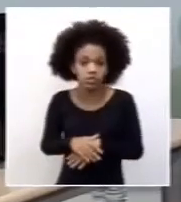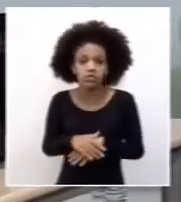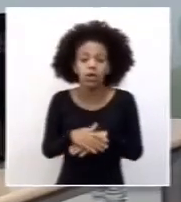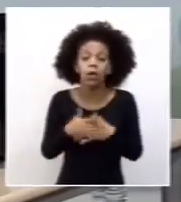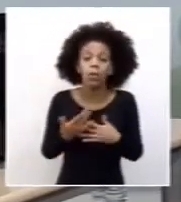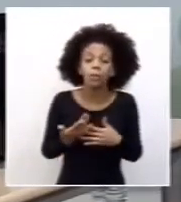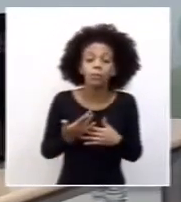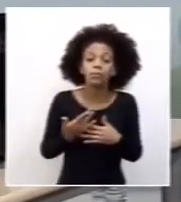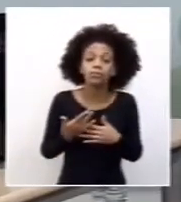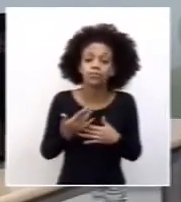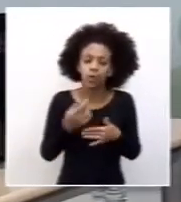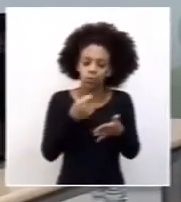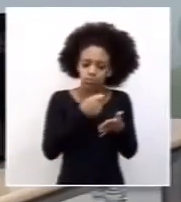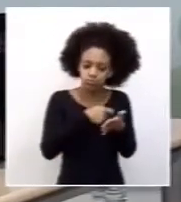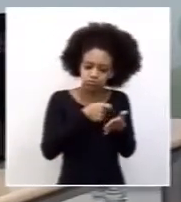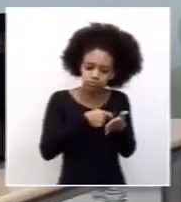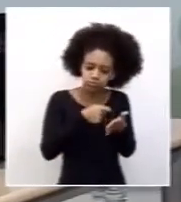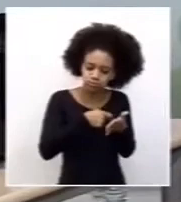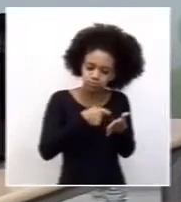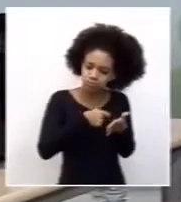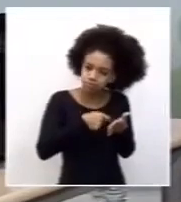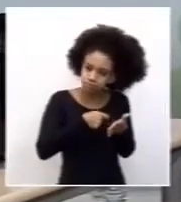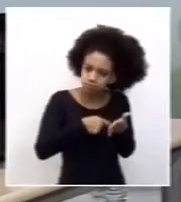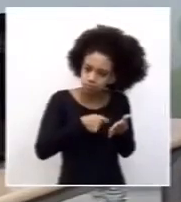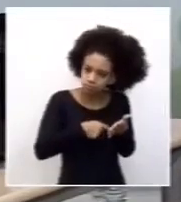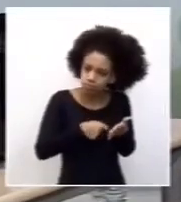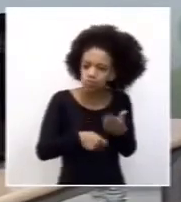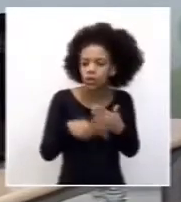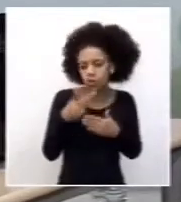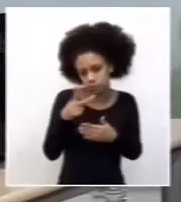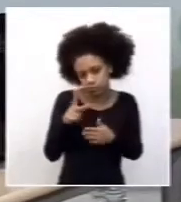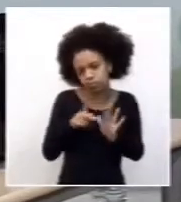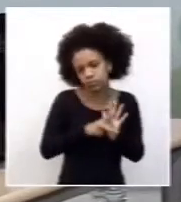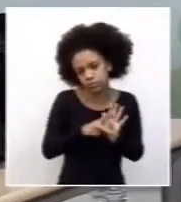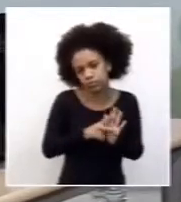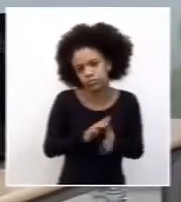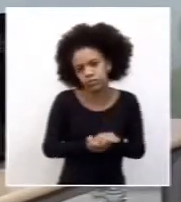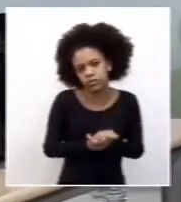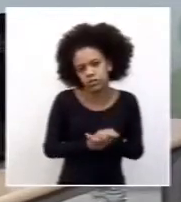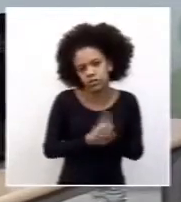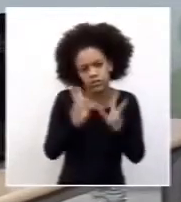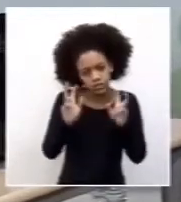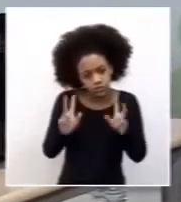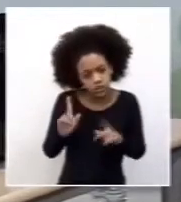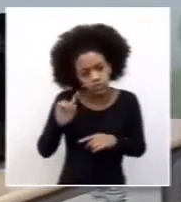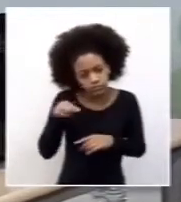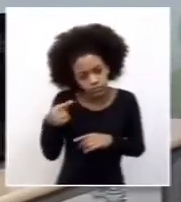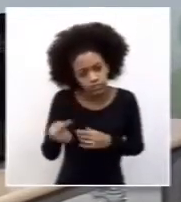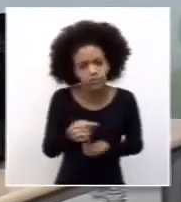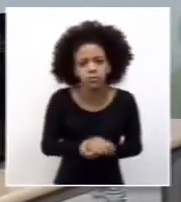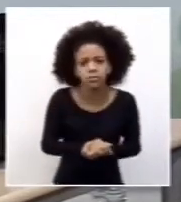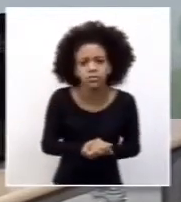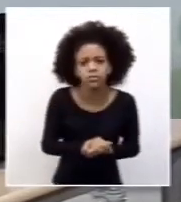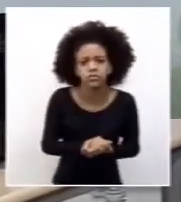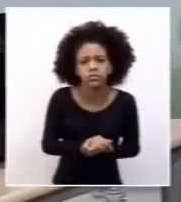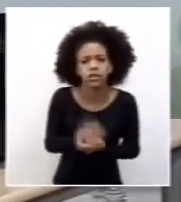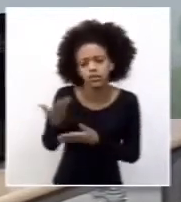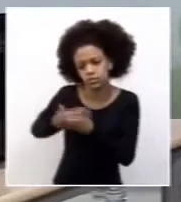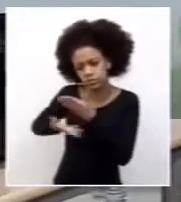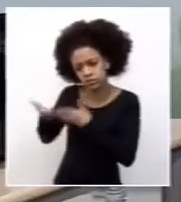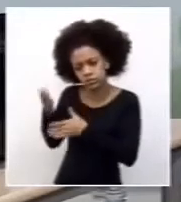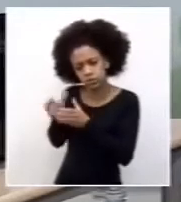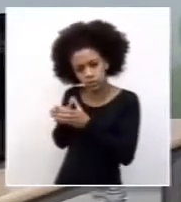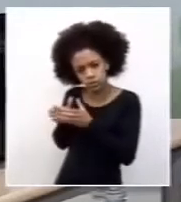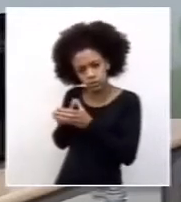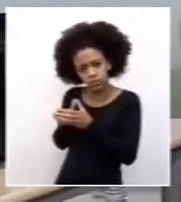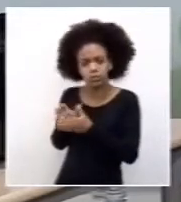vai discorrendo dentro desse diário de bordo. Façam os seus registros, assim, destacando, depois contribua dentro